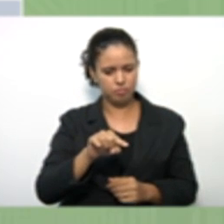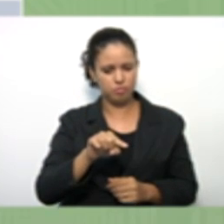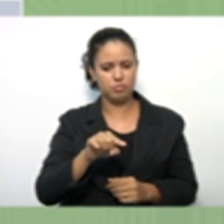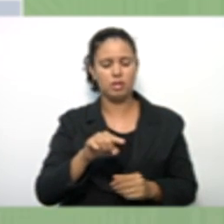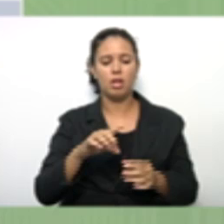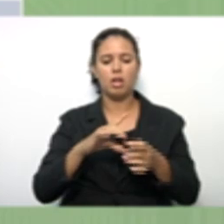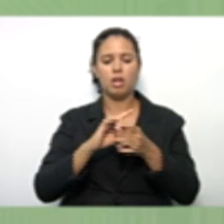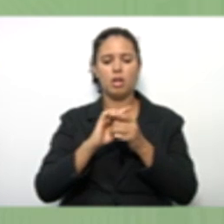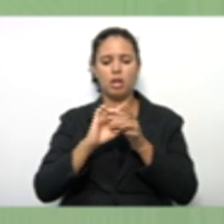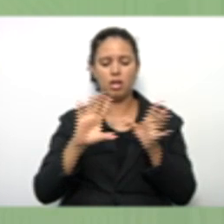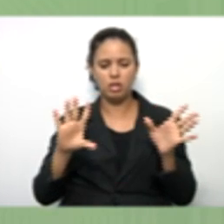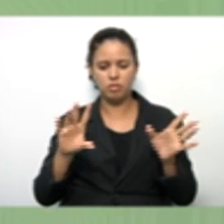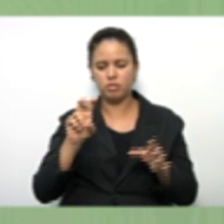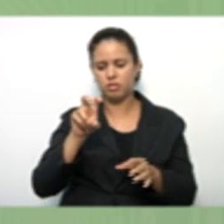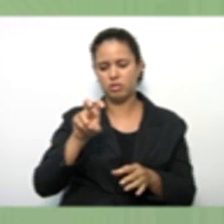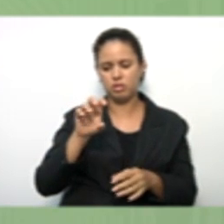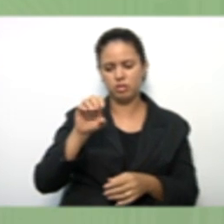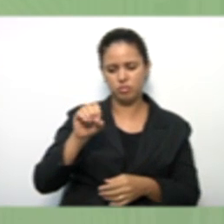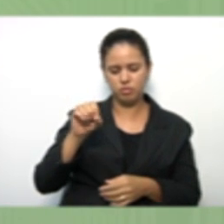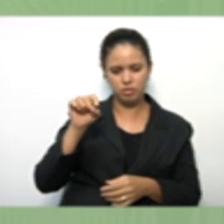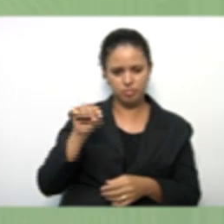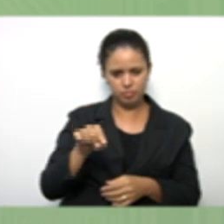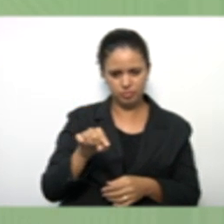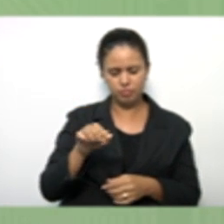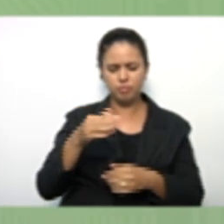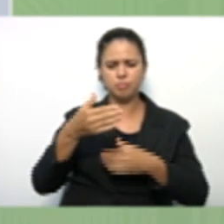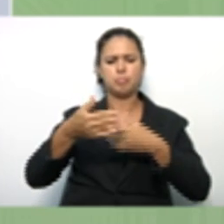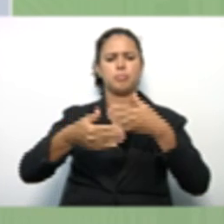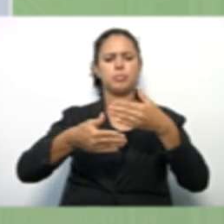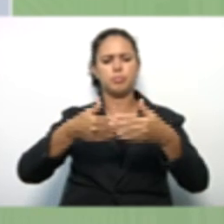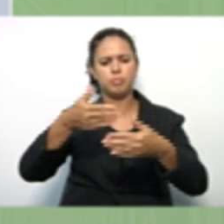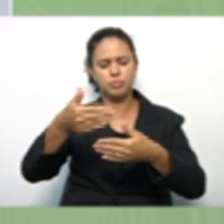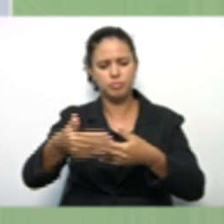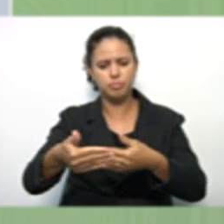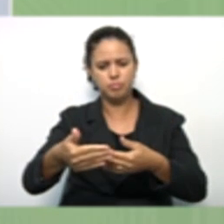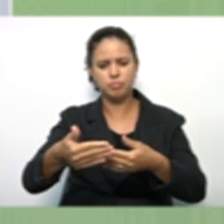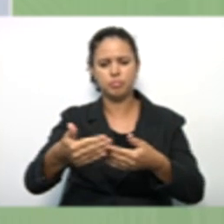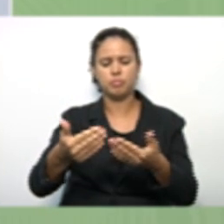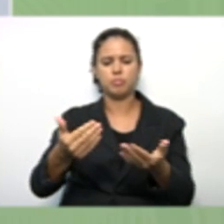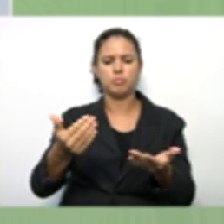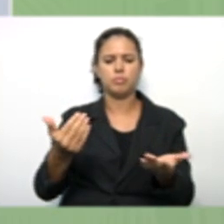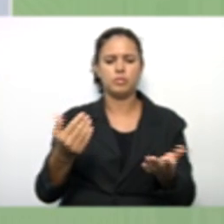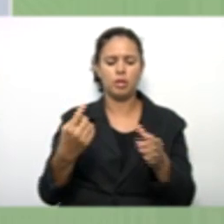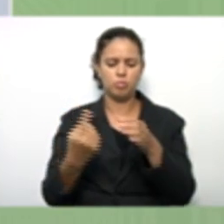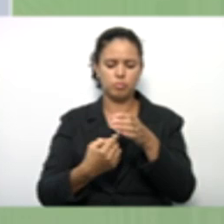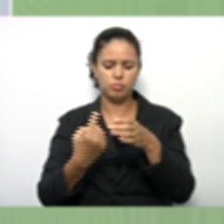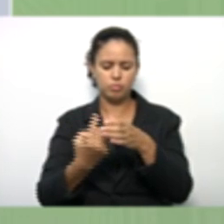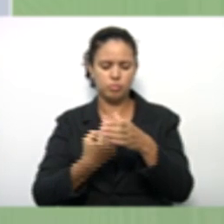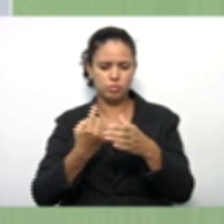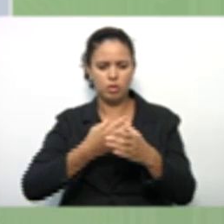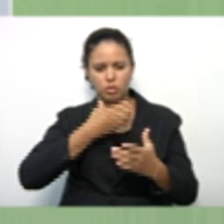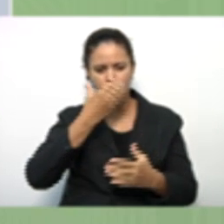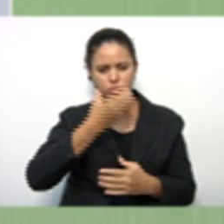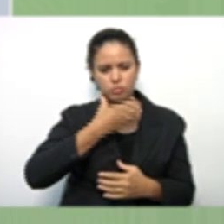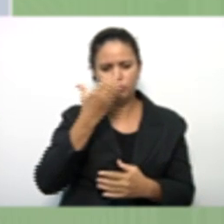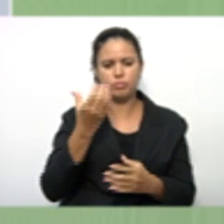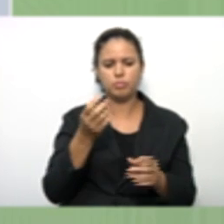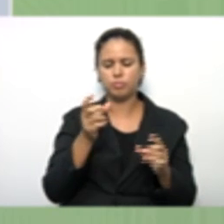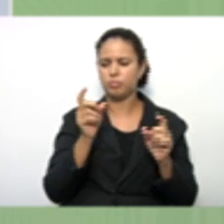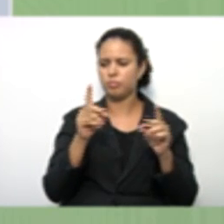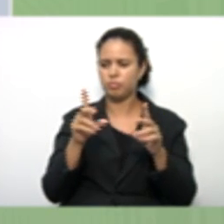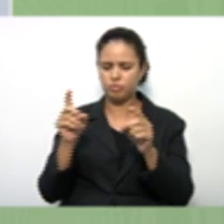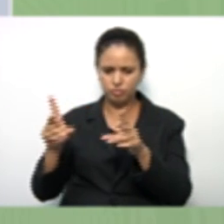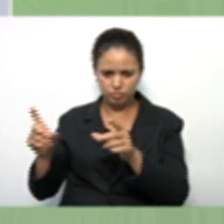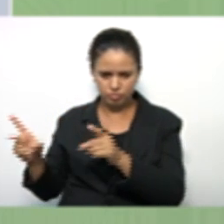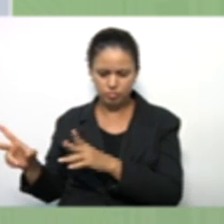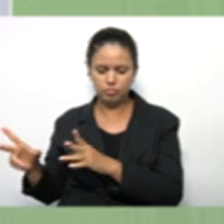aconteceu posteriormente? A entrega dessa polpa de fruta lá para essa rede de supermercado. Vamos lá,